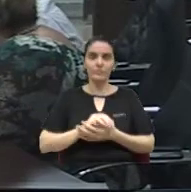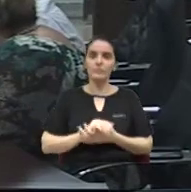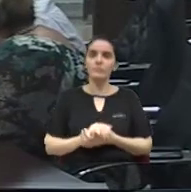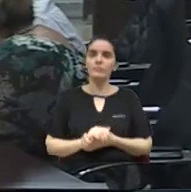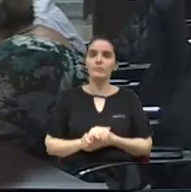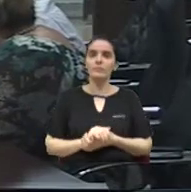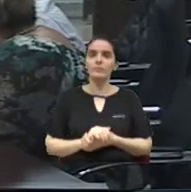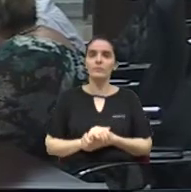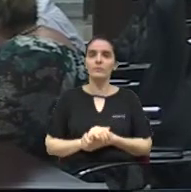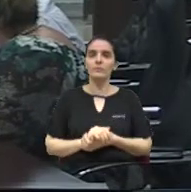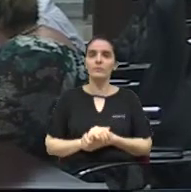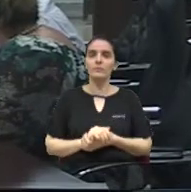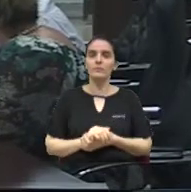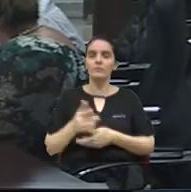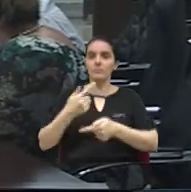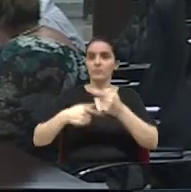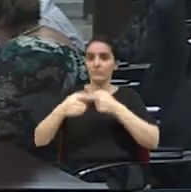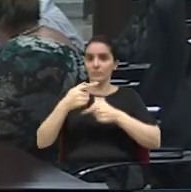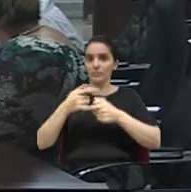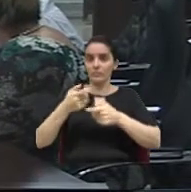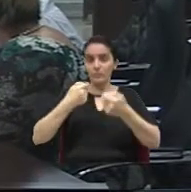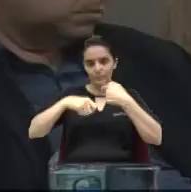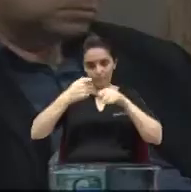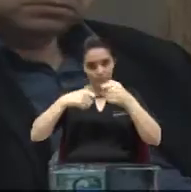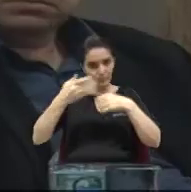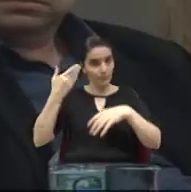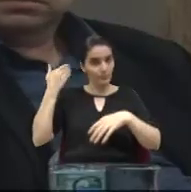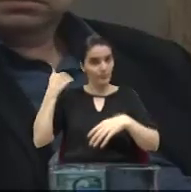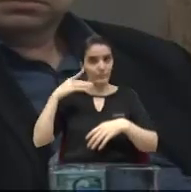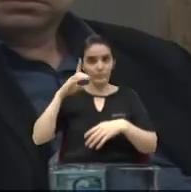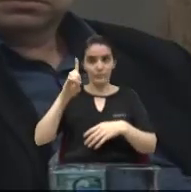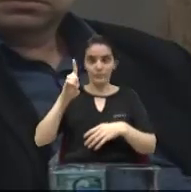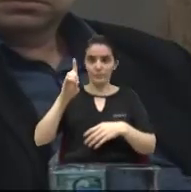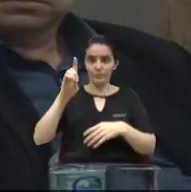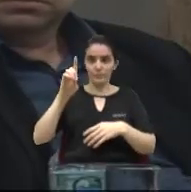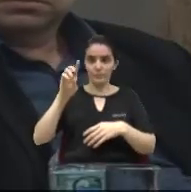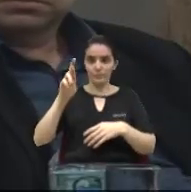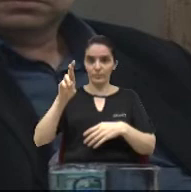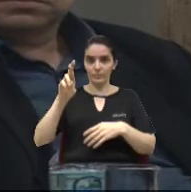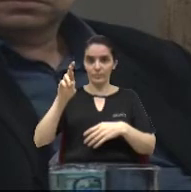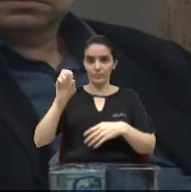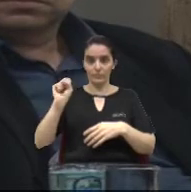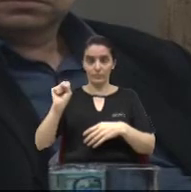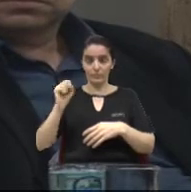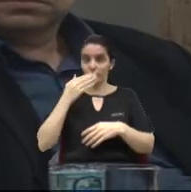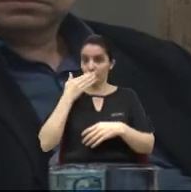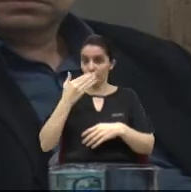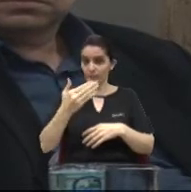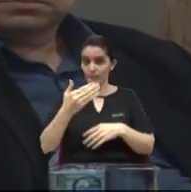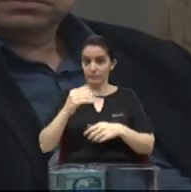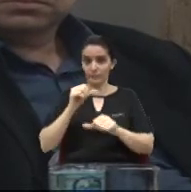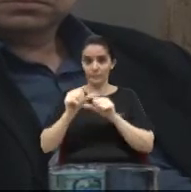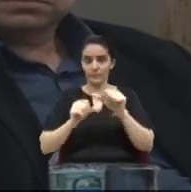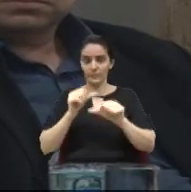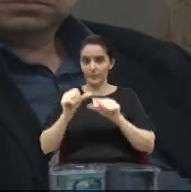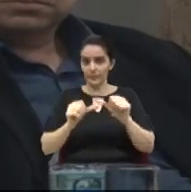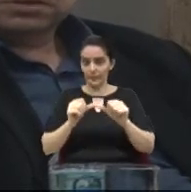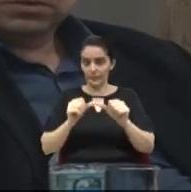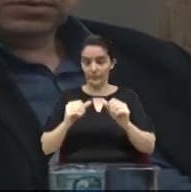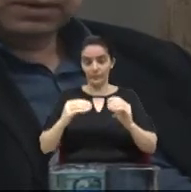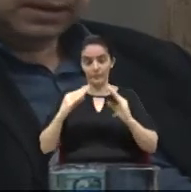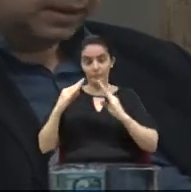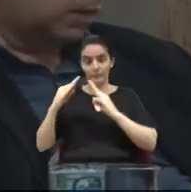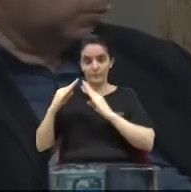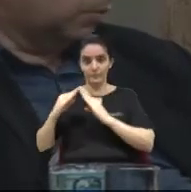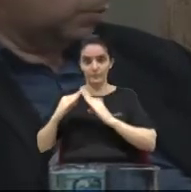Na gestão anterior, a DRS pediu para que trocasse o local que existia, uma casa anterior,